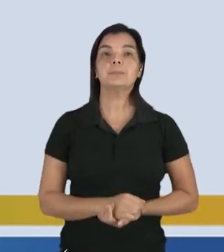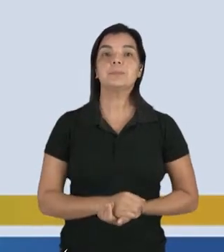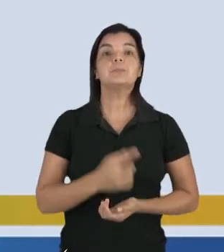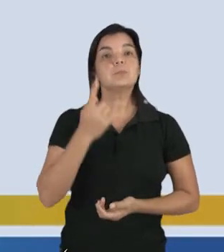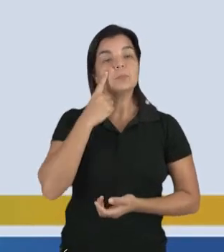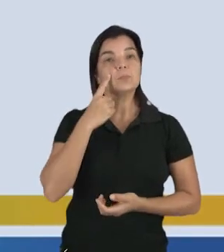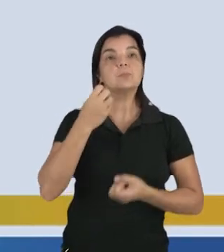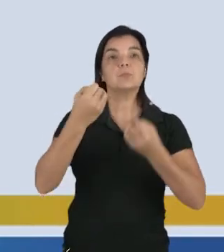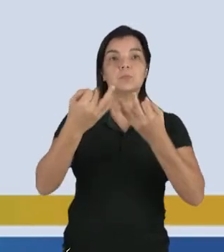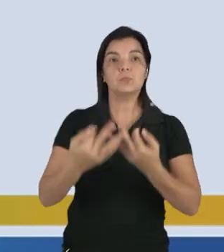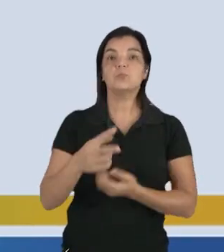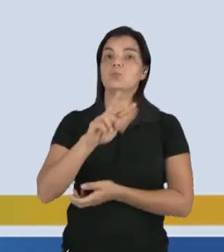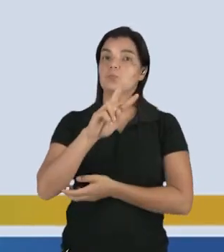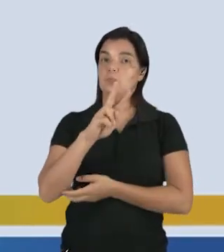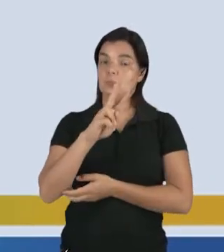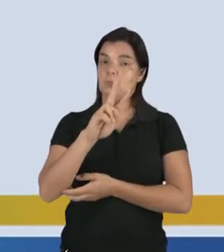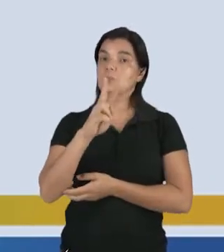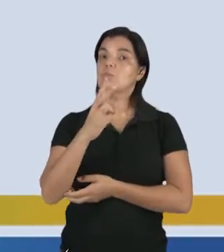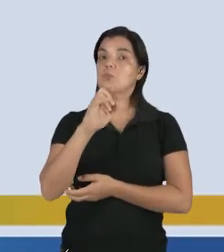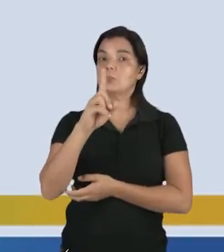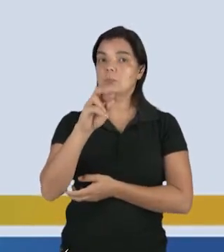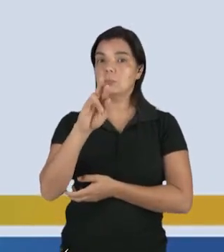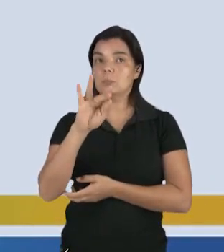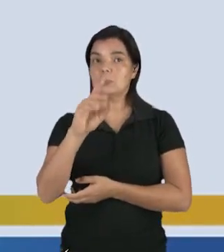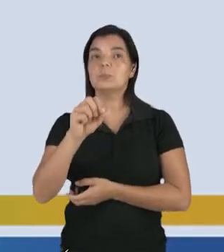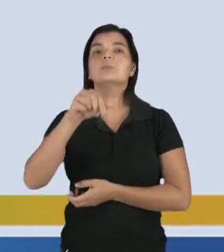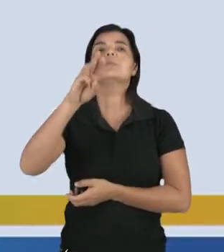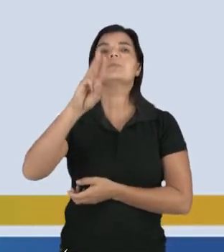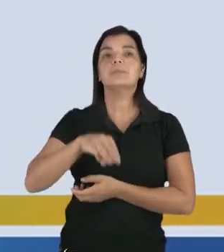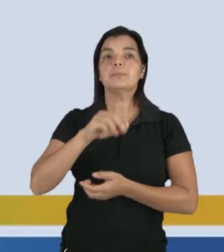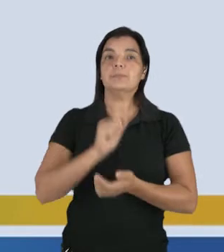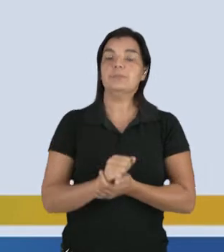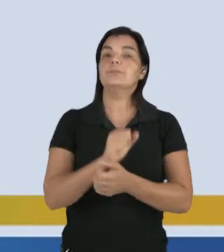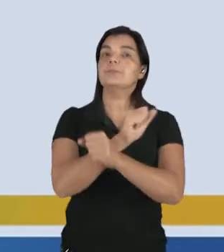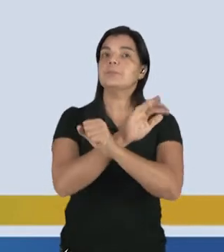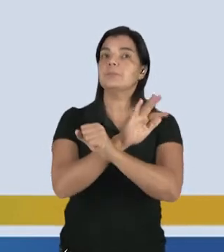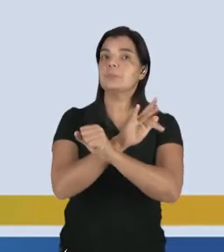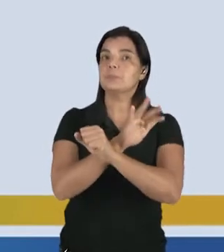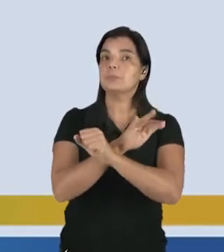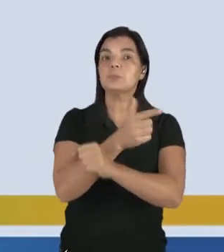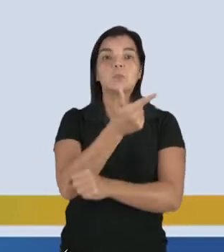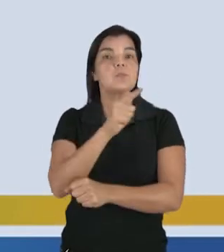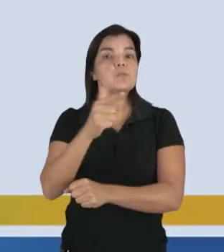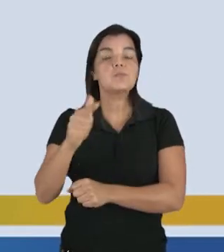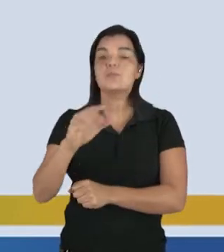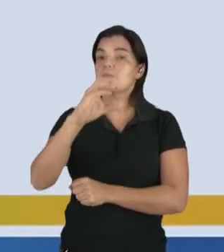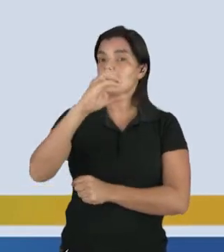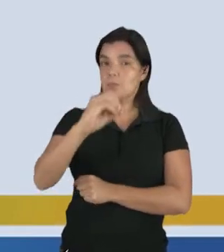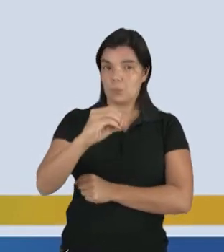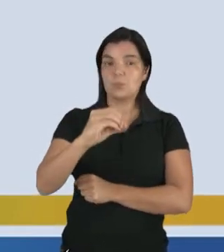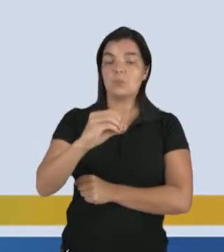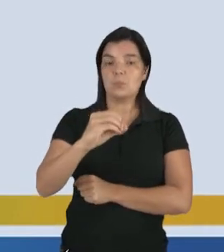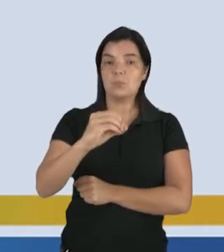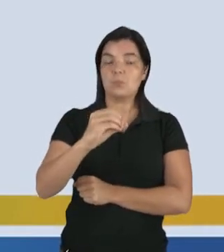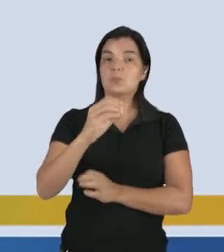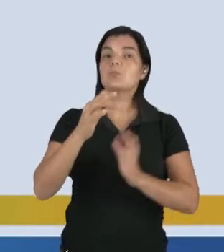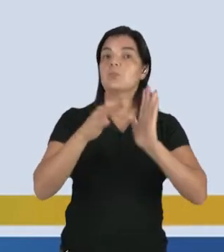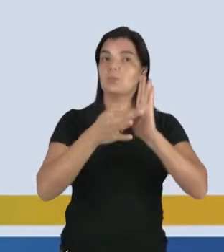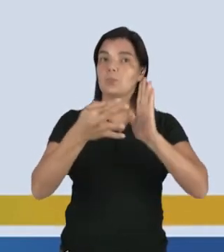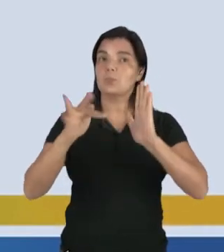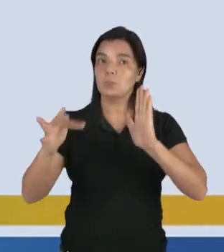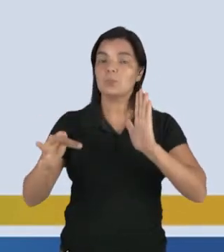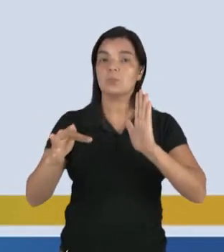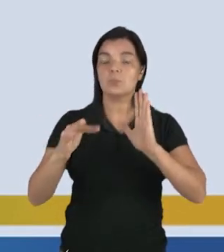oxigênio, nós podemos ter os hidrácidos. Quem são os hidrácidos? Aqueles que não possuem oxigênio na sua